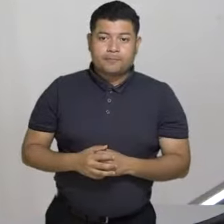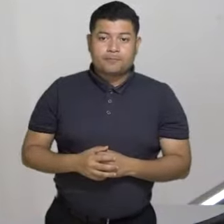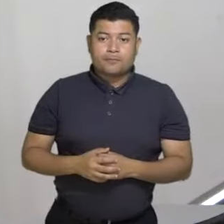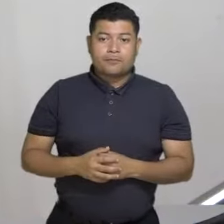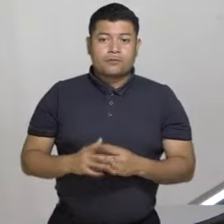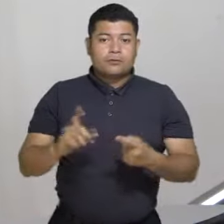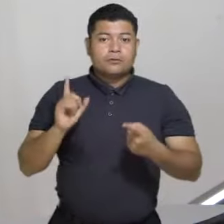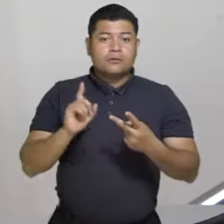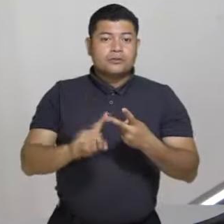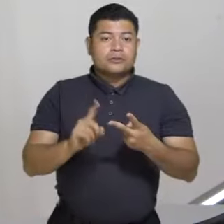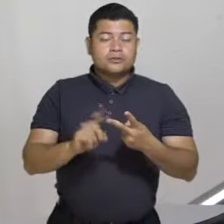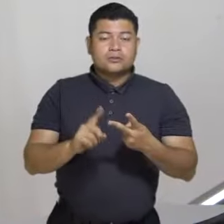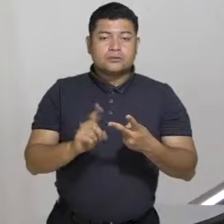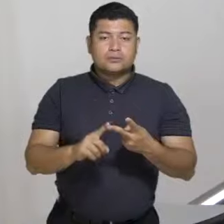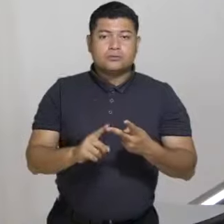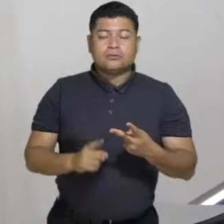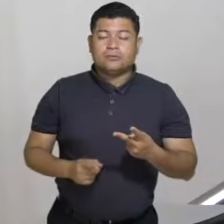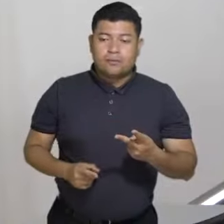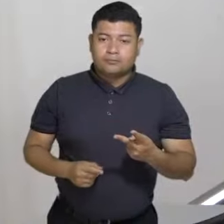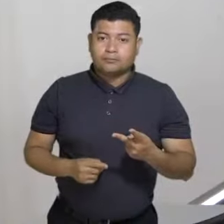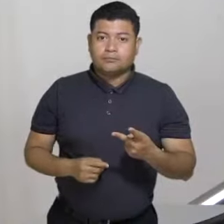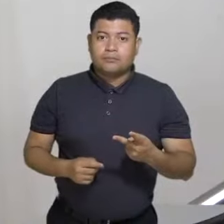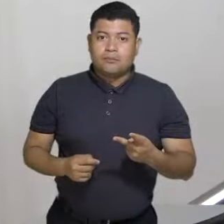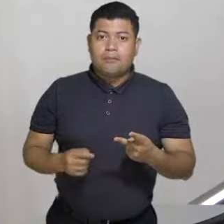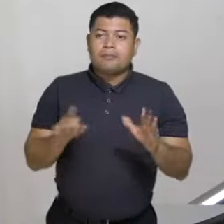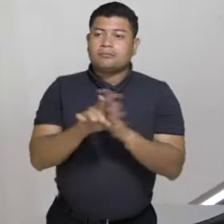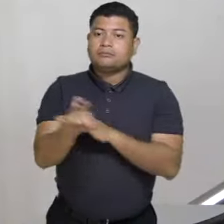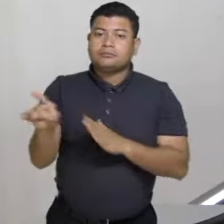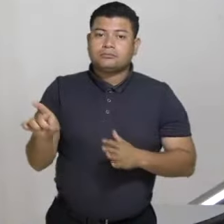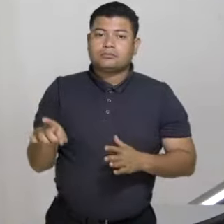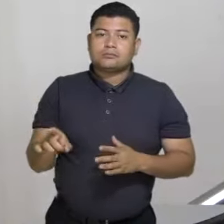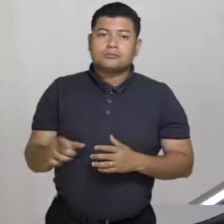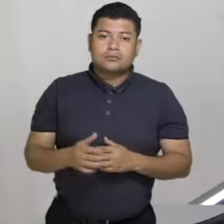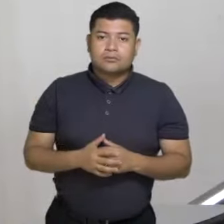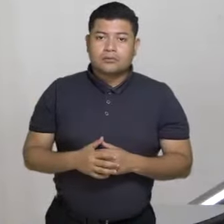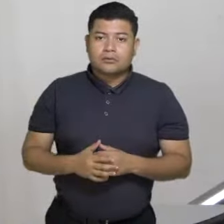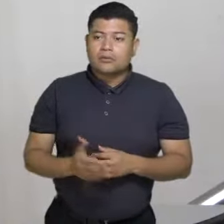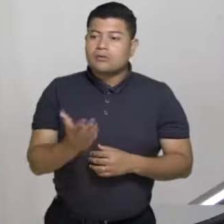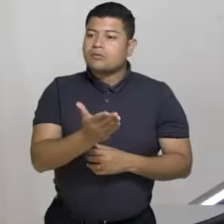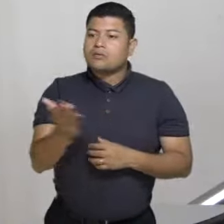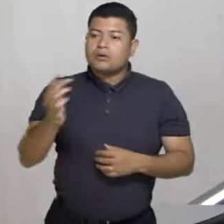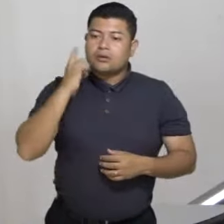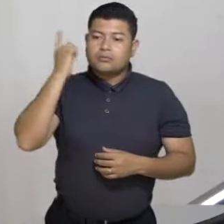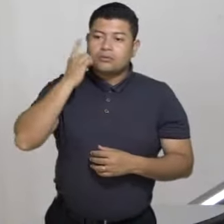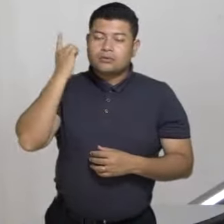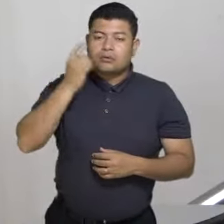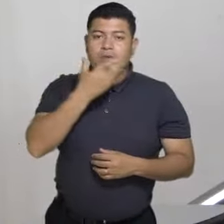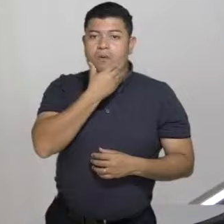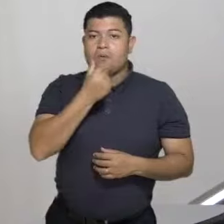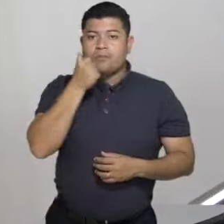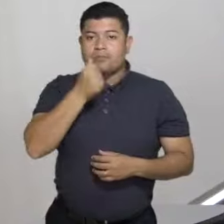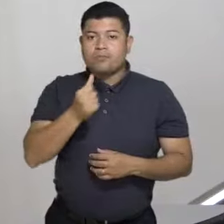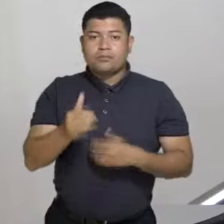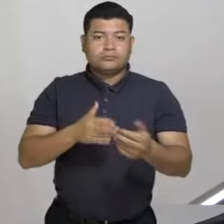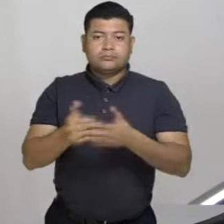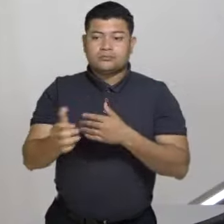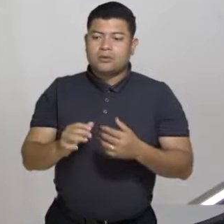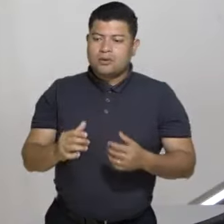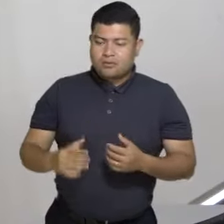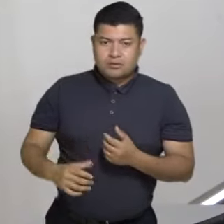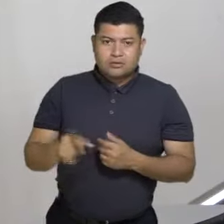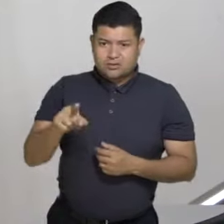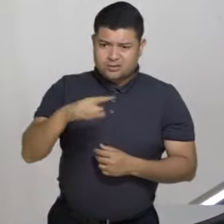Segundo lugar, eu quero saber qual é o deputado e deputada que está seguro para dizer